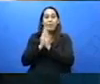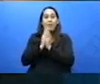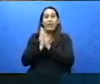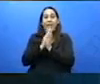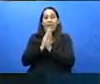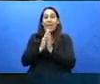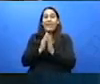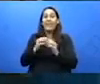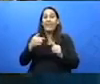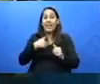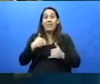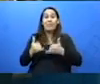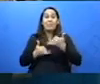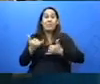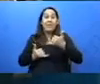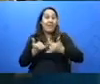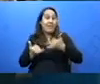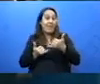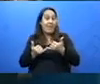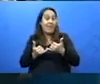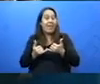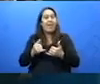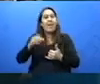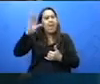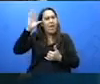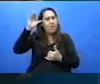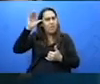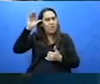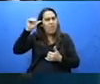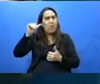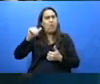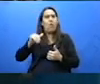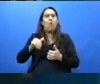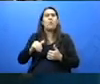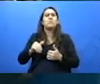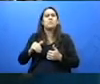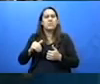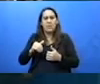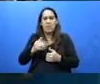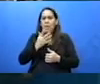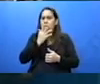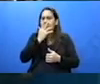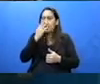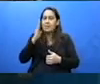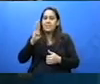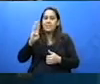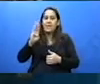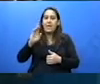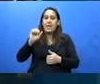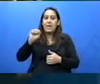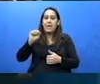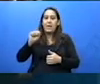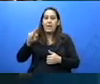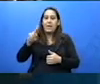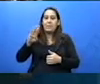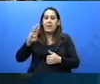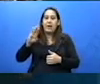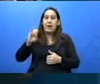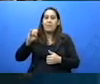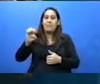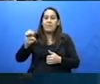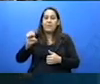boneca. Era uma boneca muito famosa. Tipo a Barbie, sabia? Quando eu era